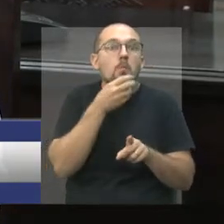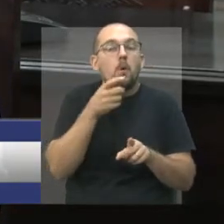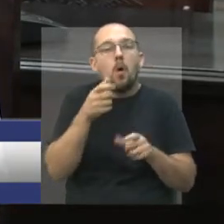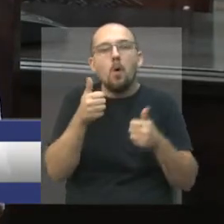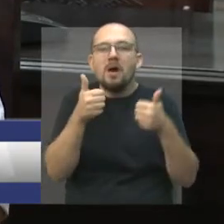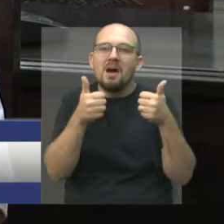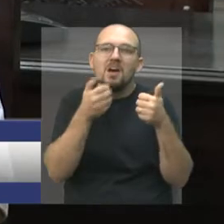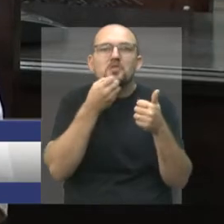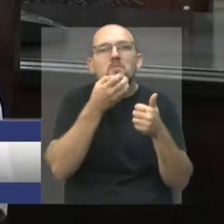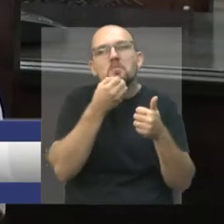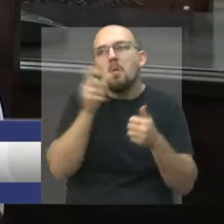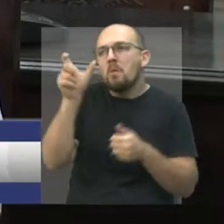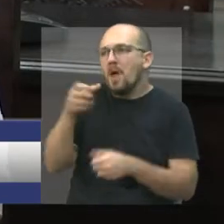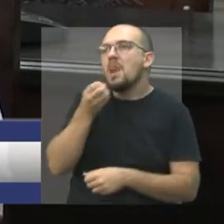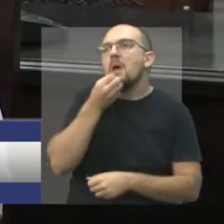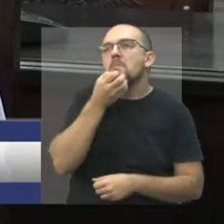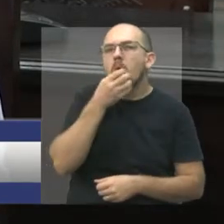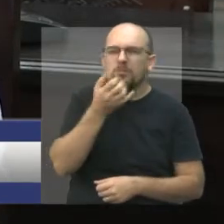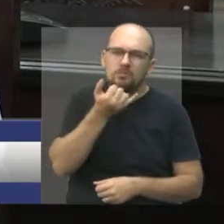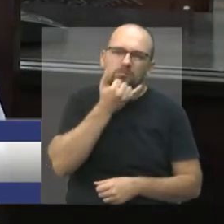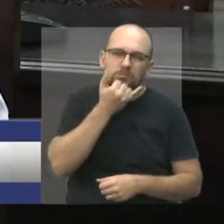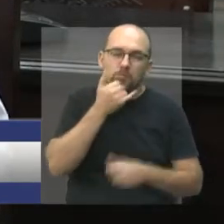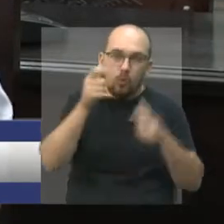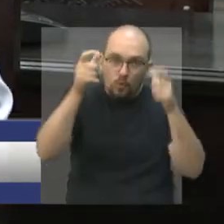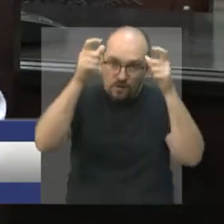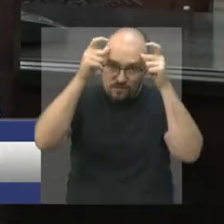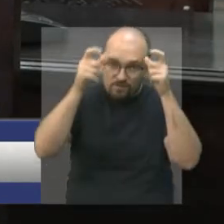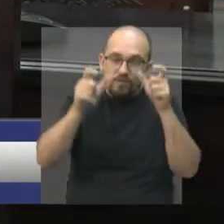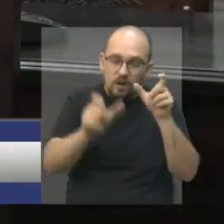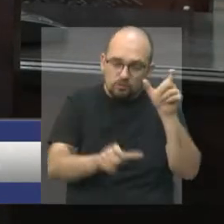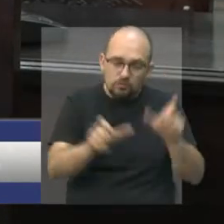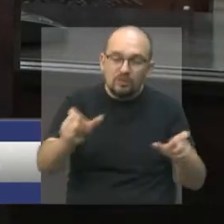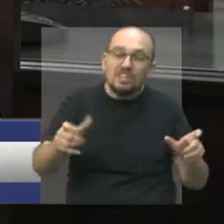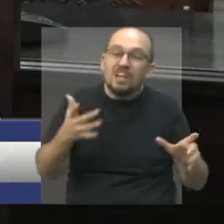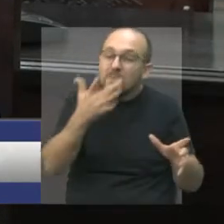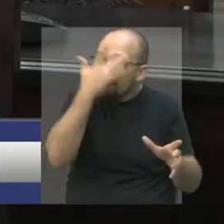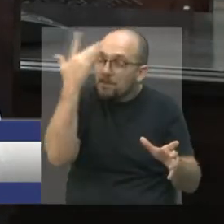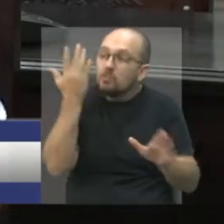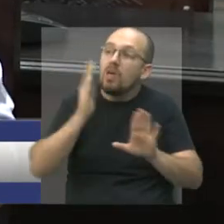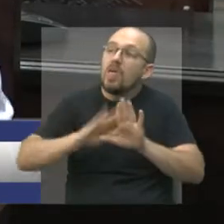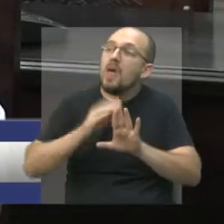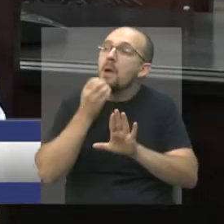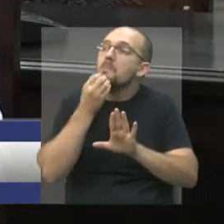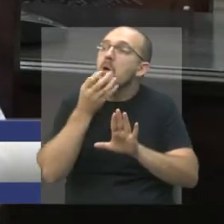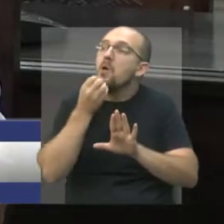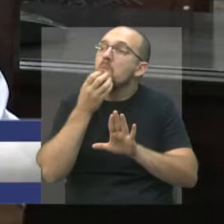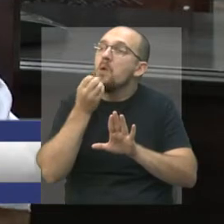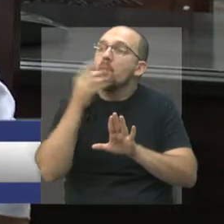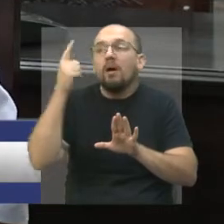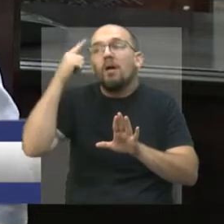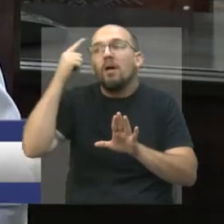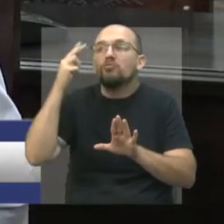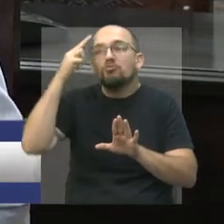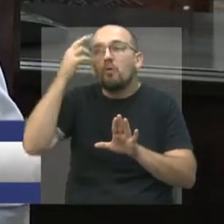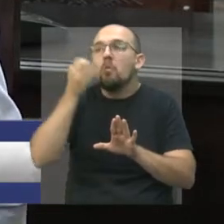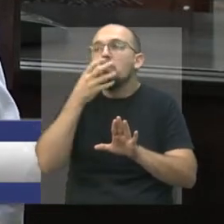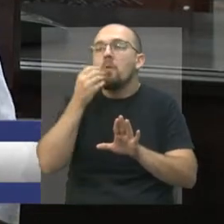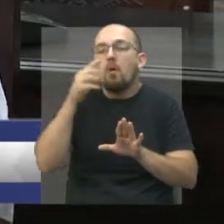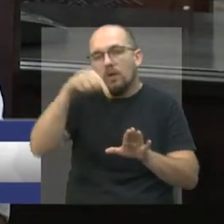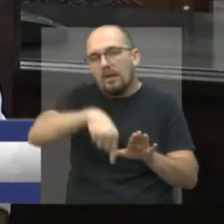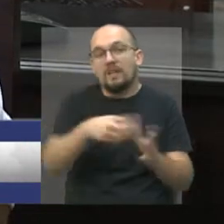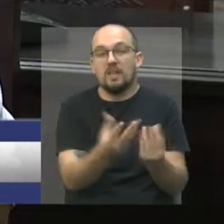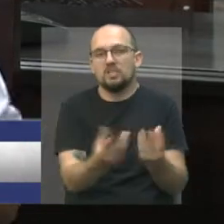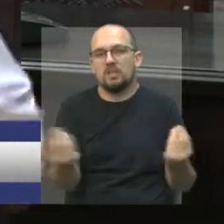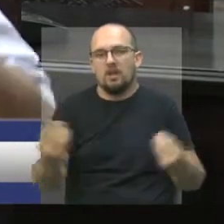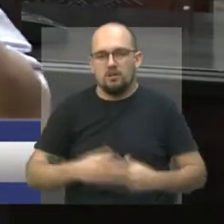boas intenções, o inferno está cheio. O que nós temos que fazer é andar. Eu gostaria, mais uma vez, o Luizinho acho que